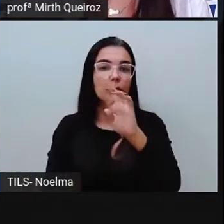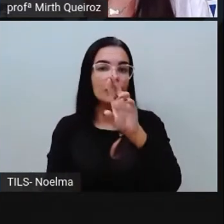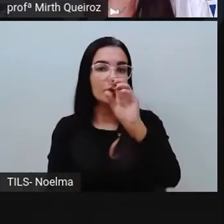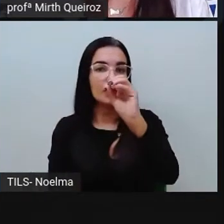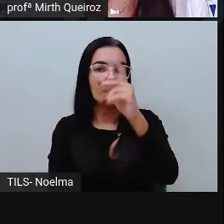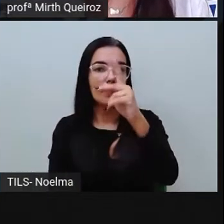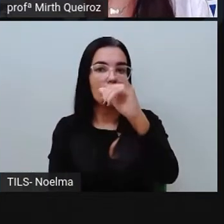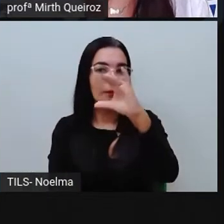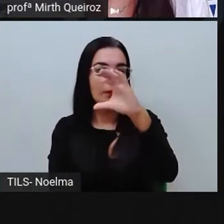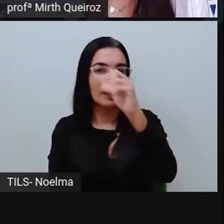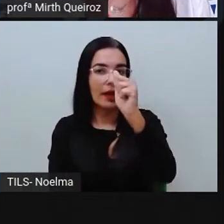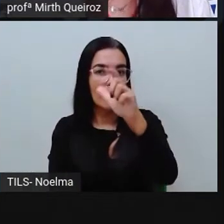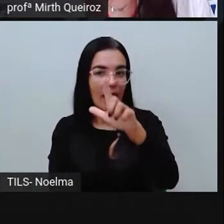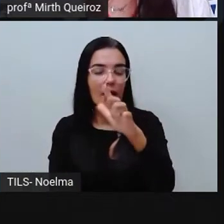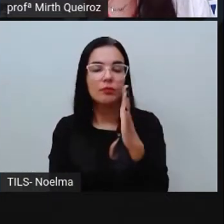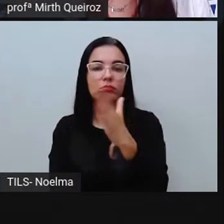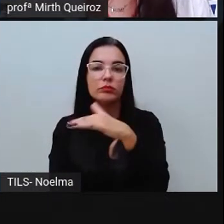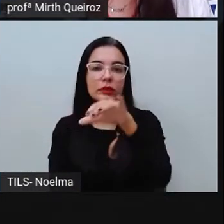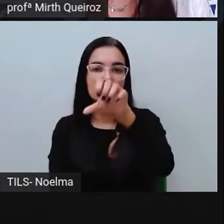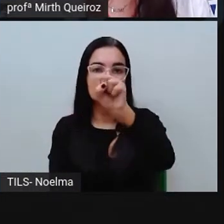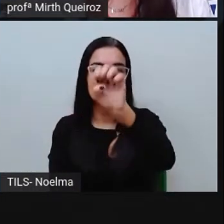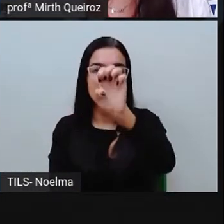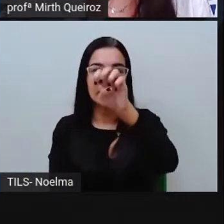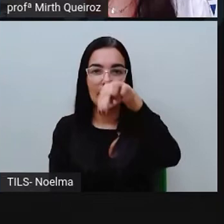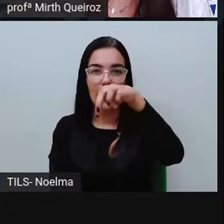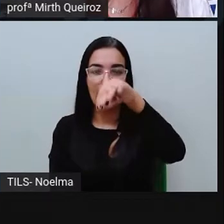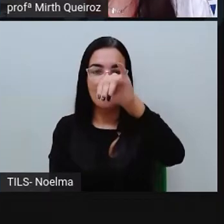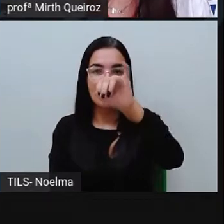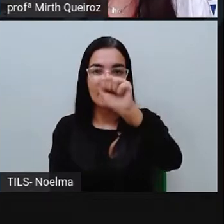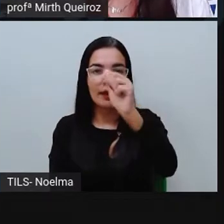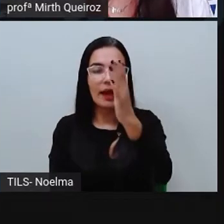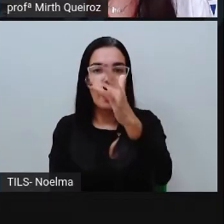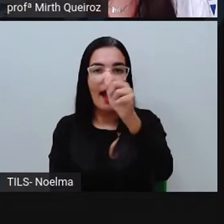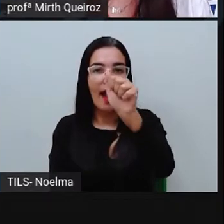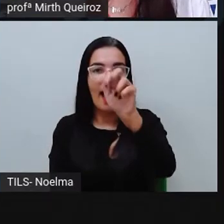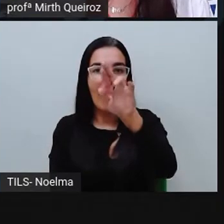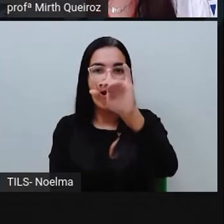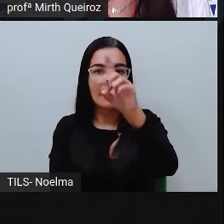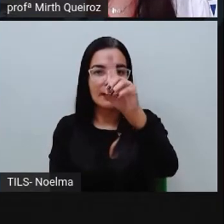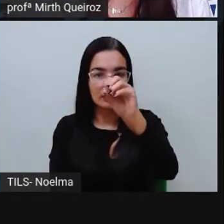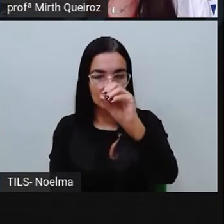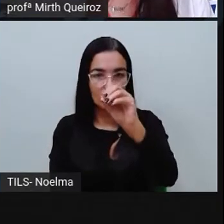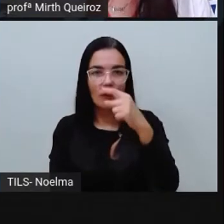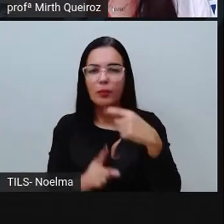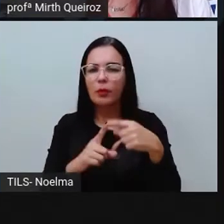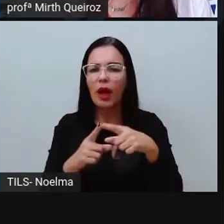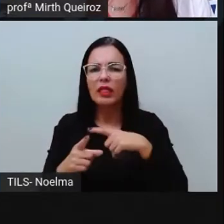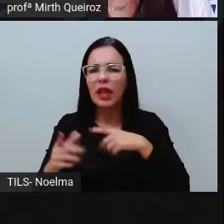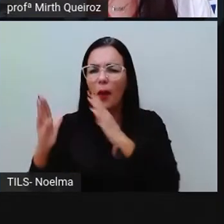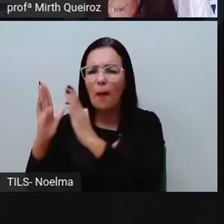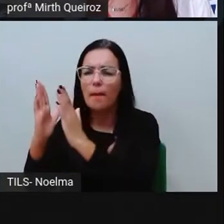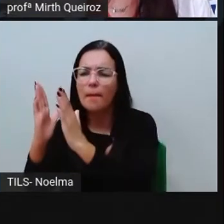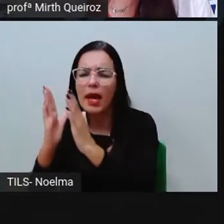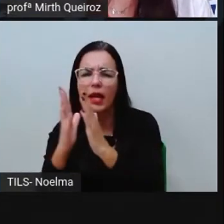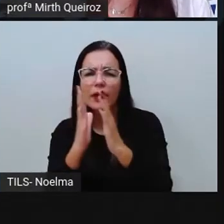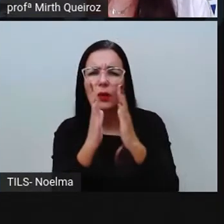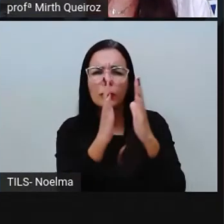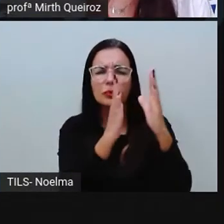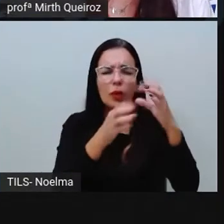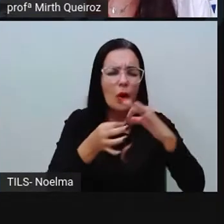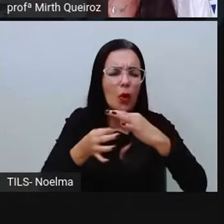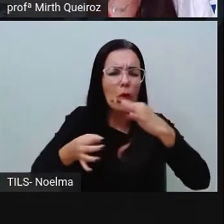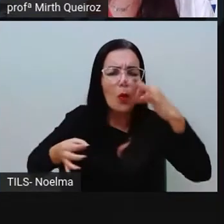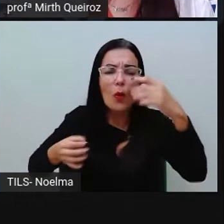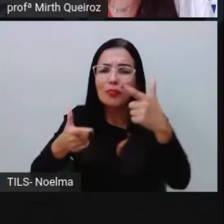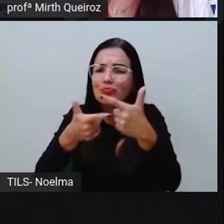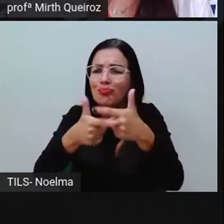tropical semiárido. Esse clima ele vai ser marcado por longos períodos de estiagem, isso é, sem chuva,